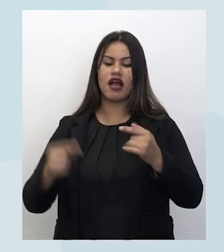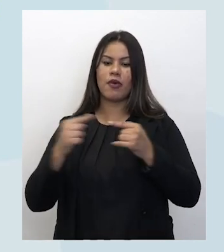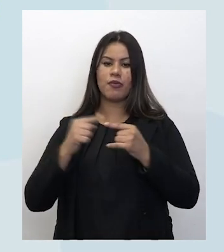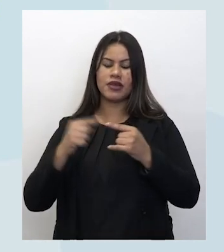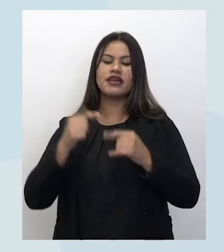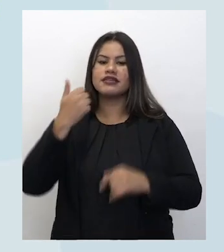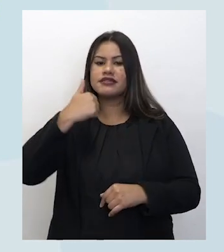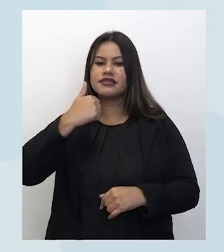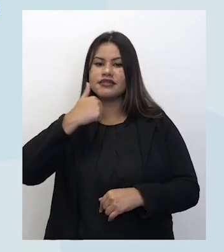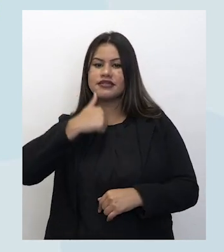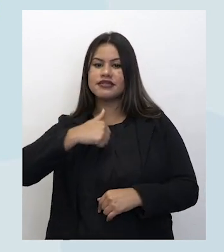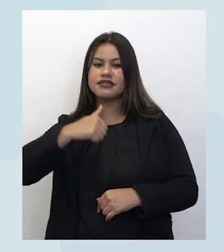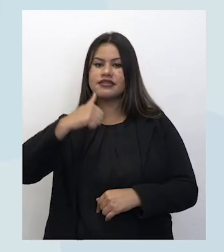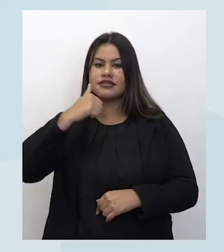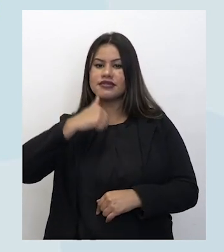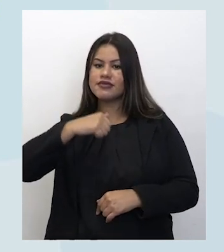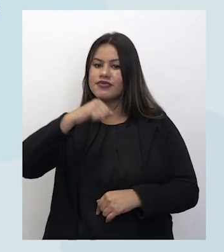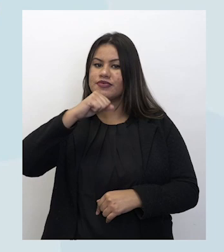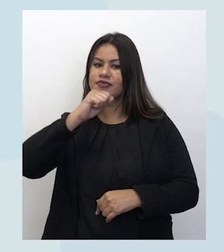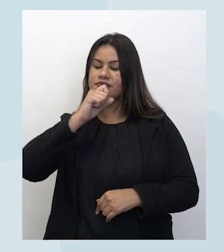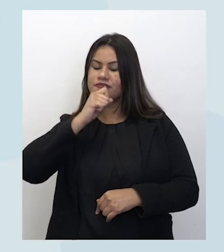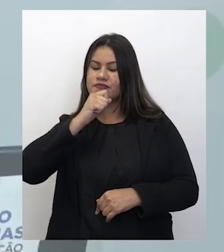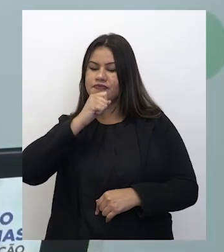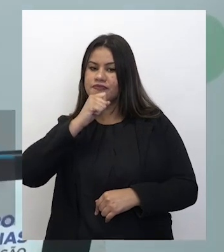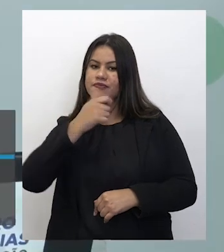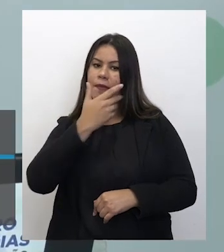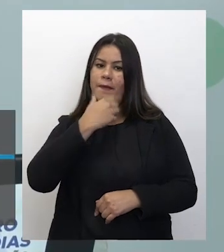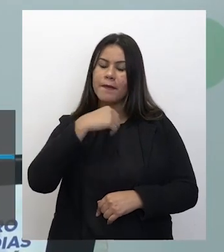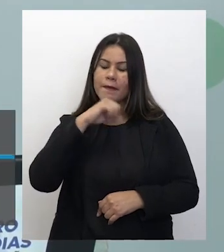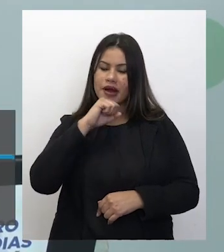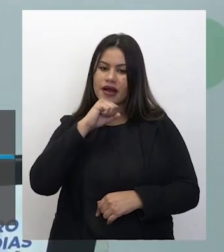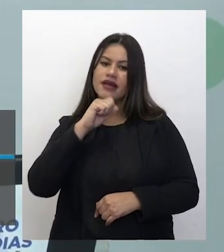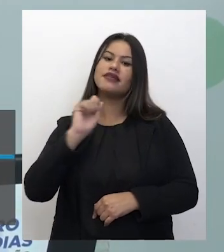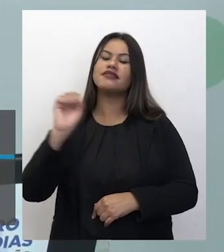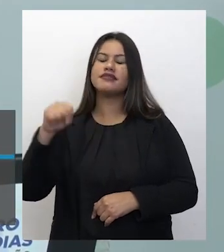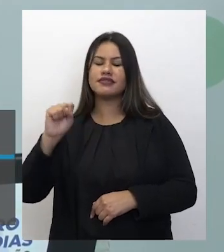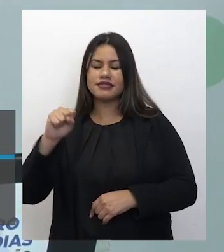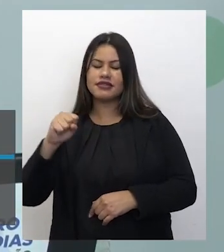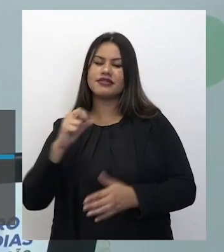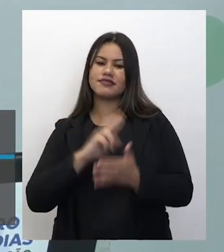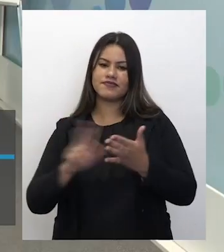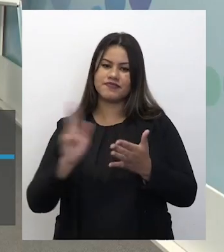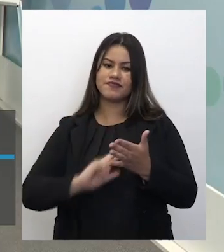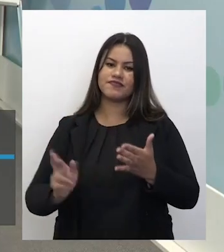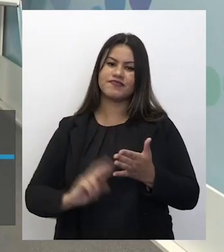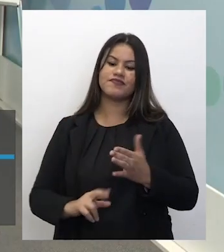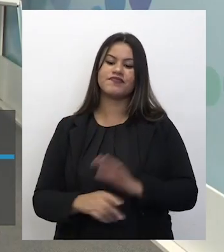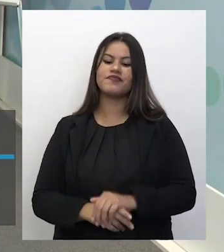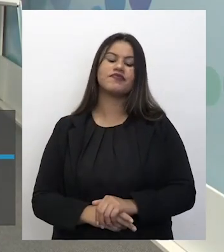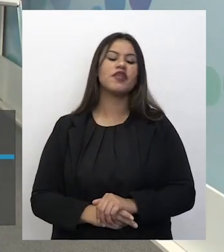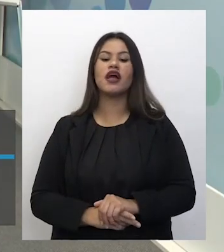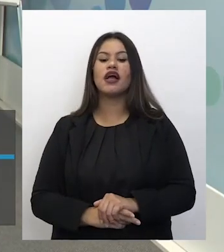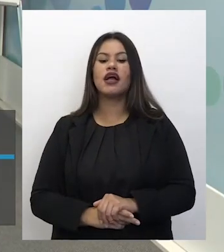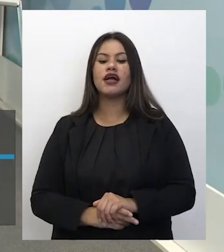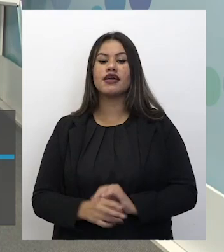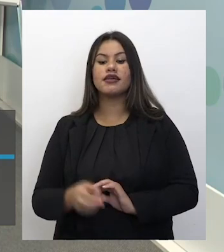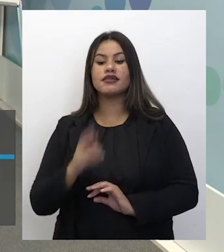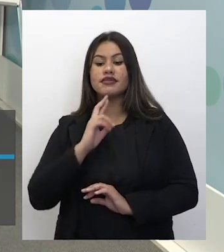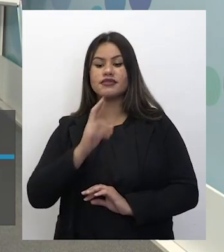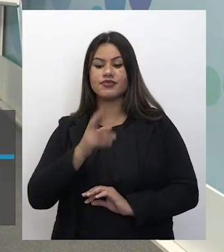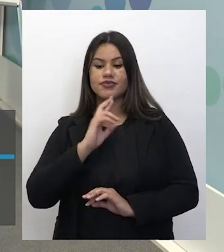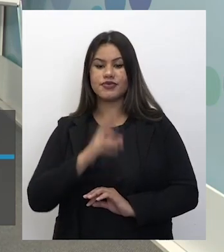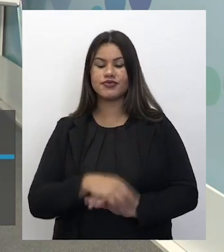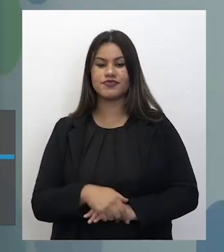tá? Não foi todo mundo que escreveu, não. Eu só falei que a grande maioria. Ah, muito bem. Então, gente, a ideia era essa,